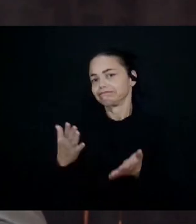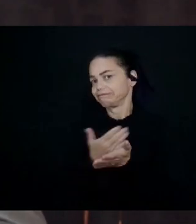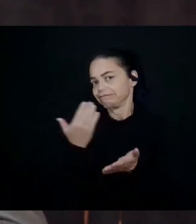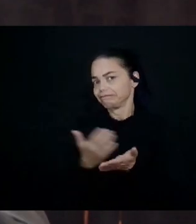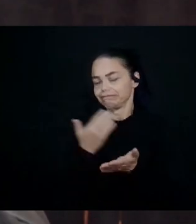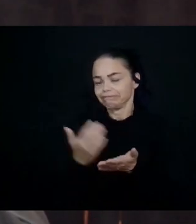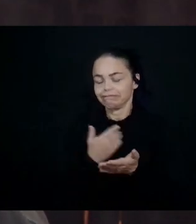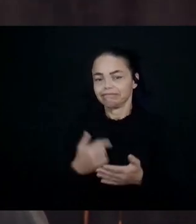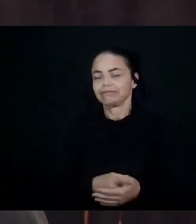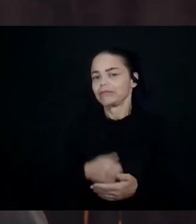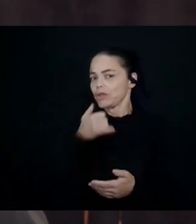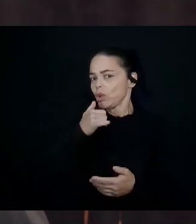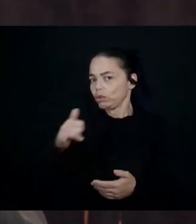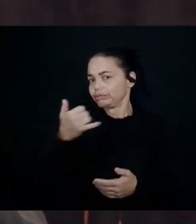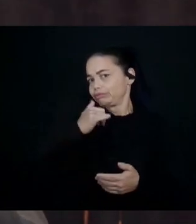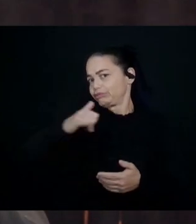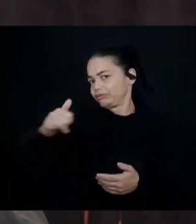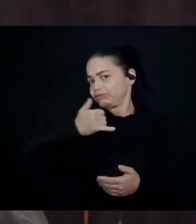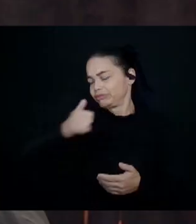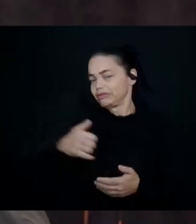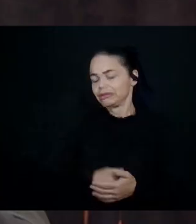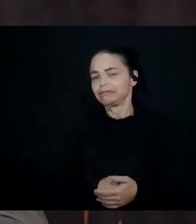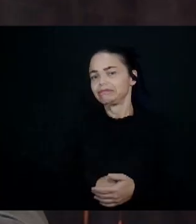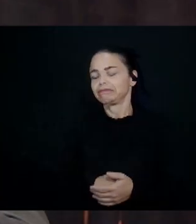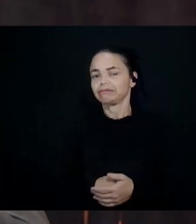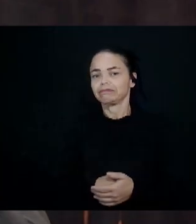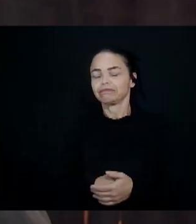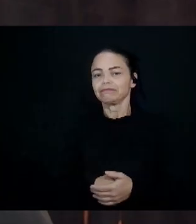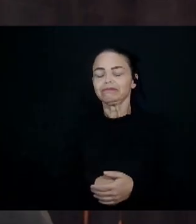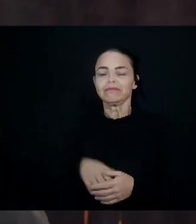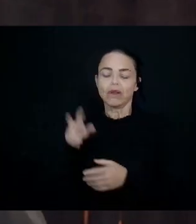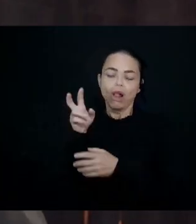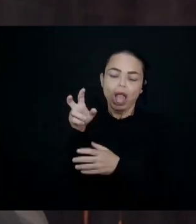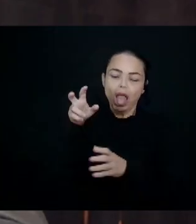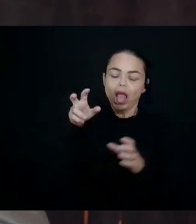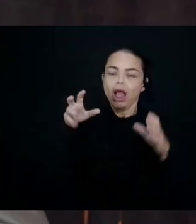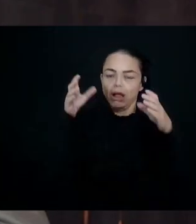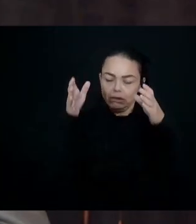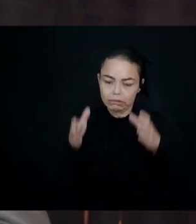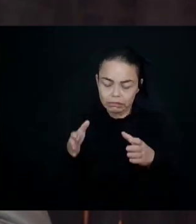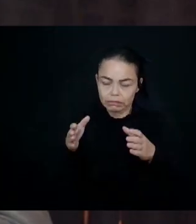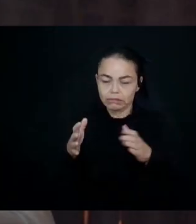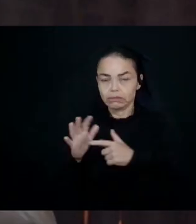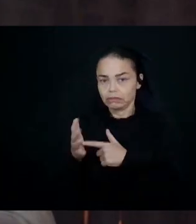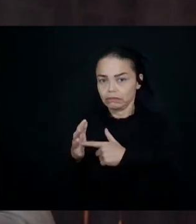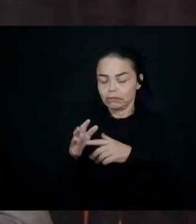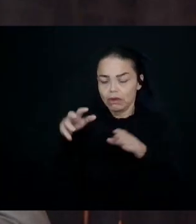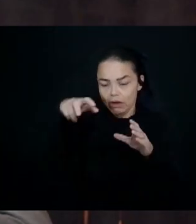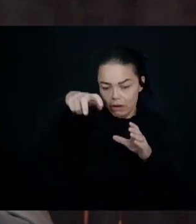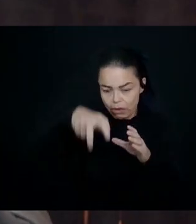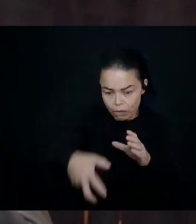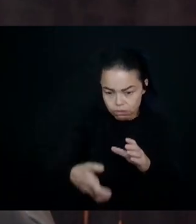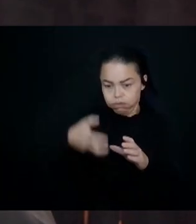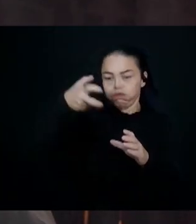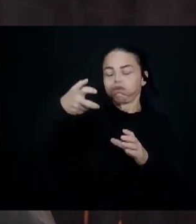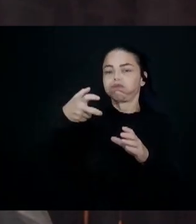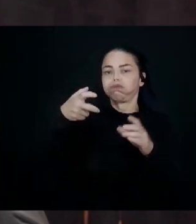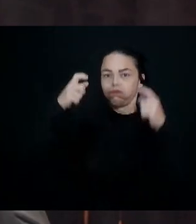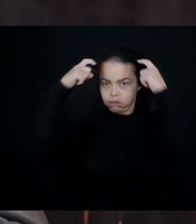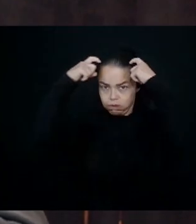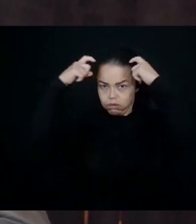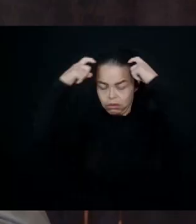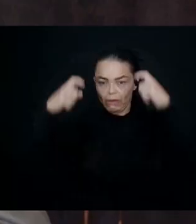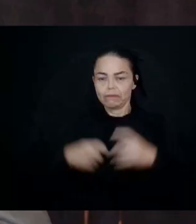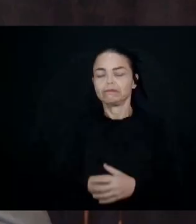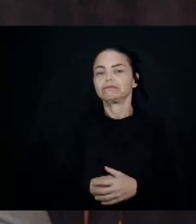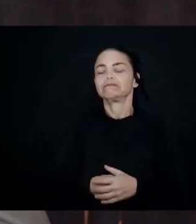A gente vê essas máquinas de pegar bichinho, jogos da Bet, entre outros, as pessoas sempre buscam alcançar